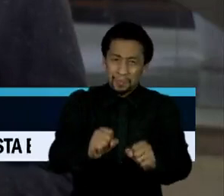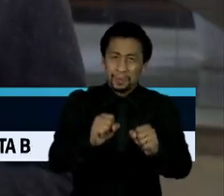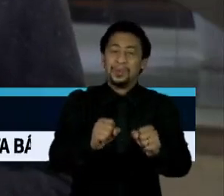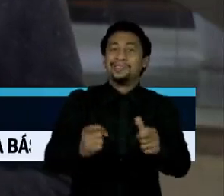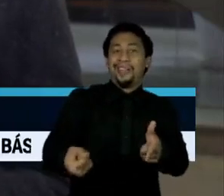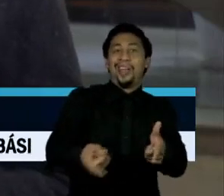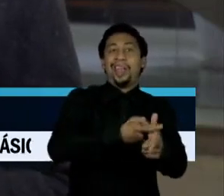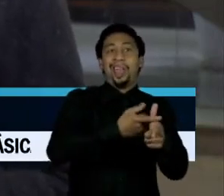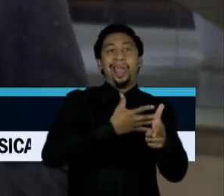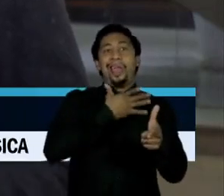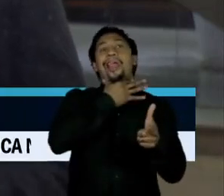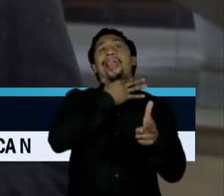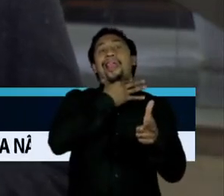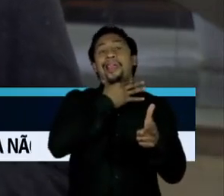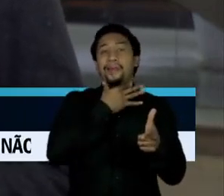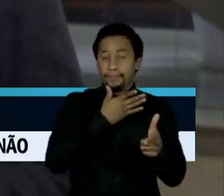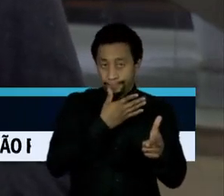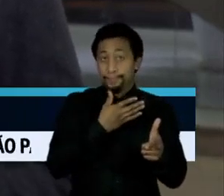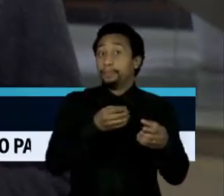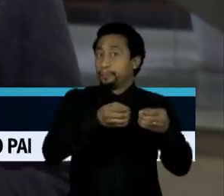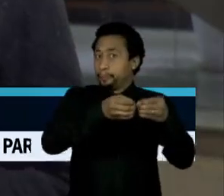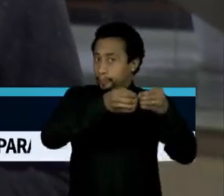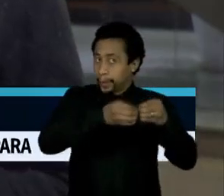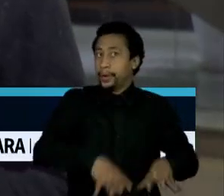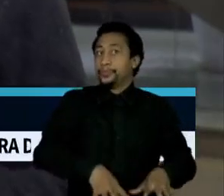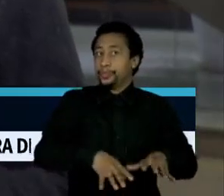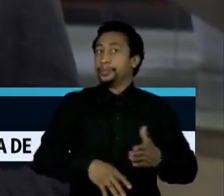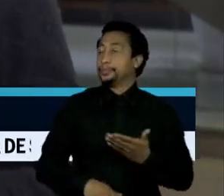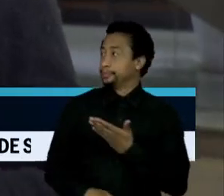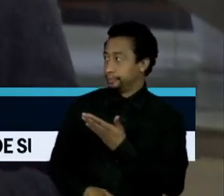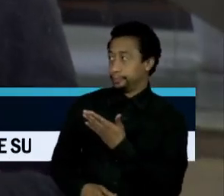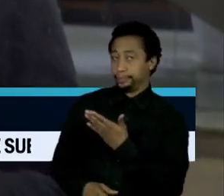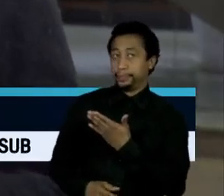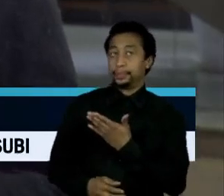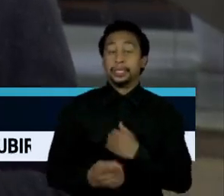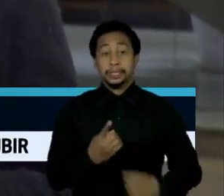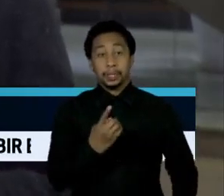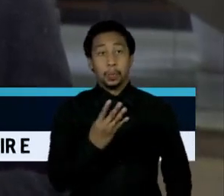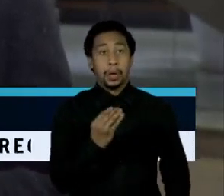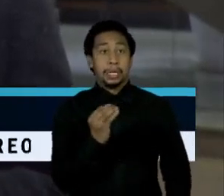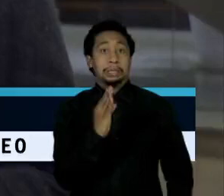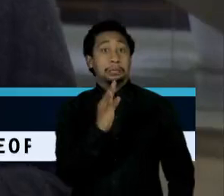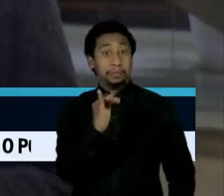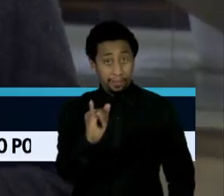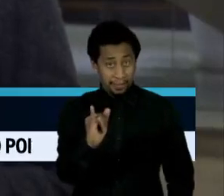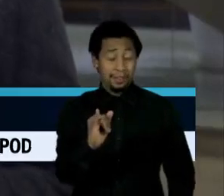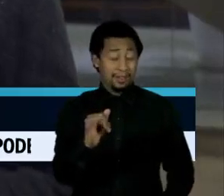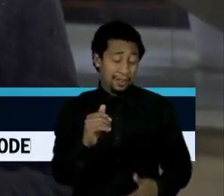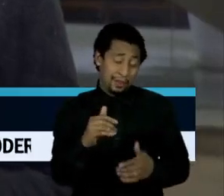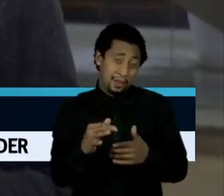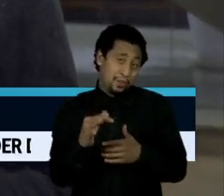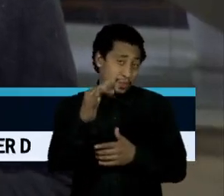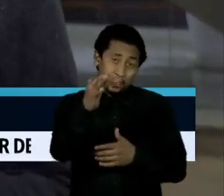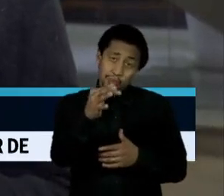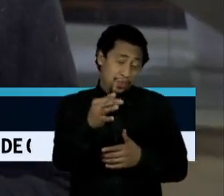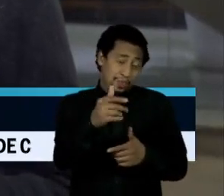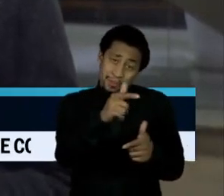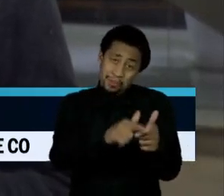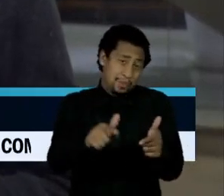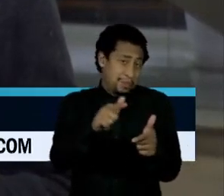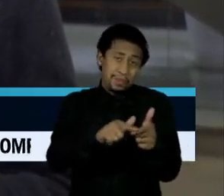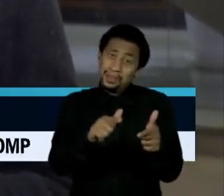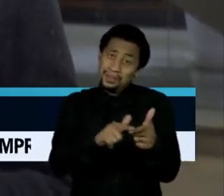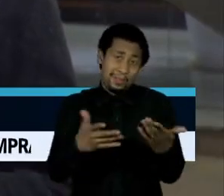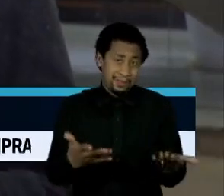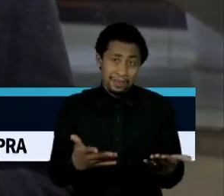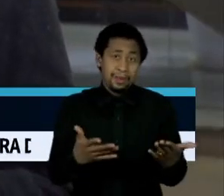bilionário no orçamento o que pode e deve gerar um grave problema para o futuro com uma falta de credibilidade